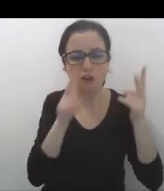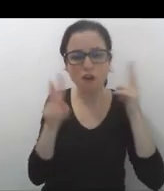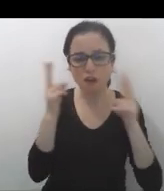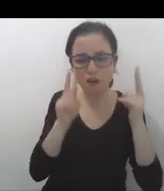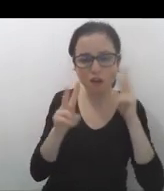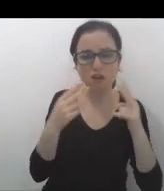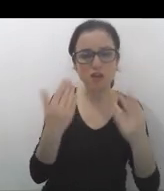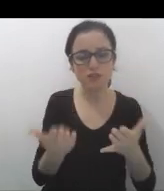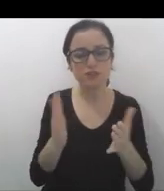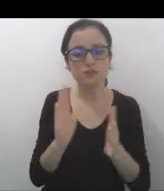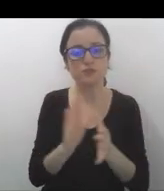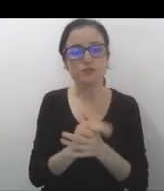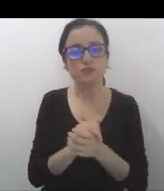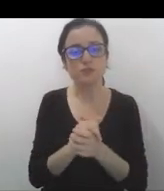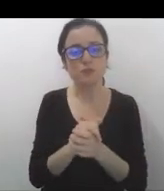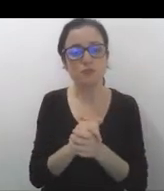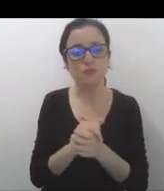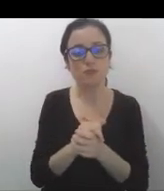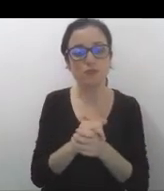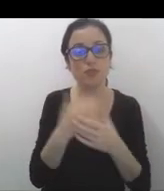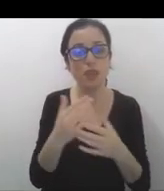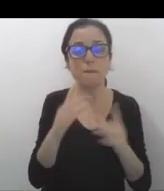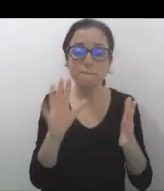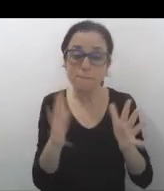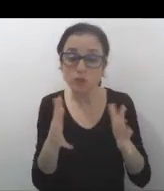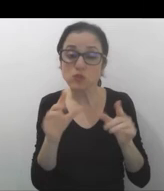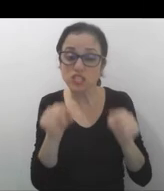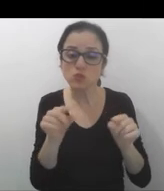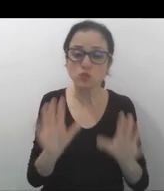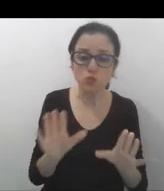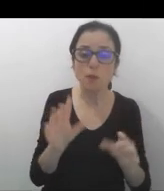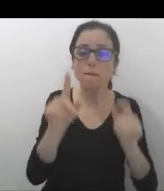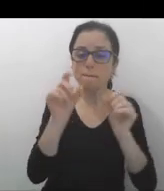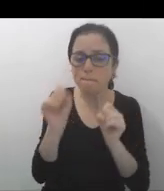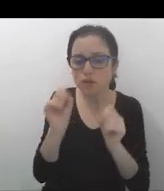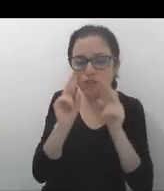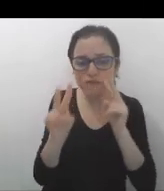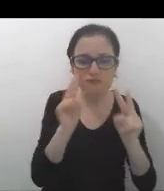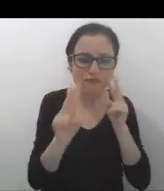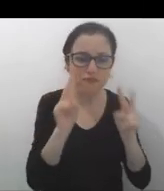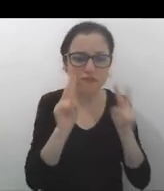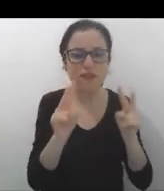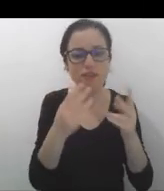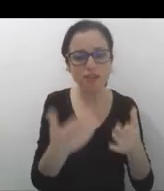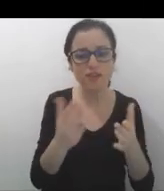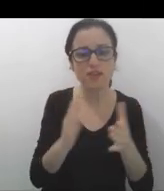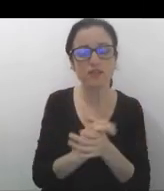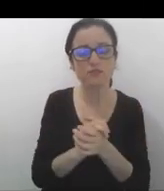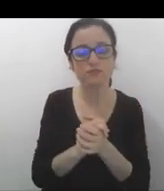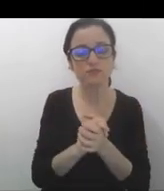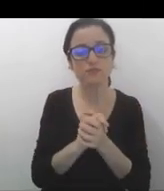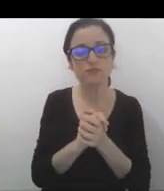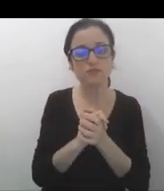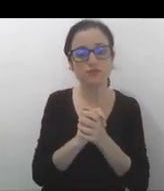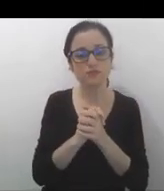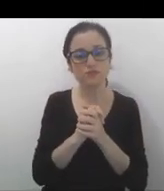as altas formas, elas são ahistóricas, né? Mais ou menos isso. Então, você pode